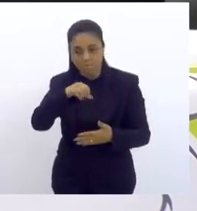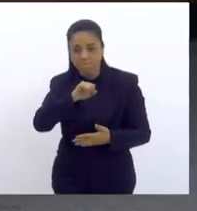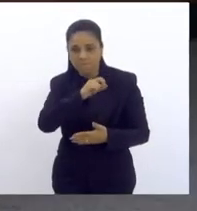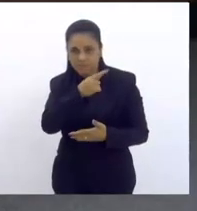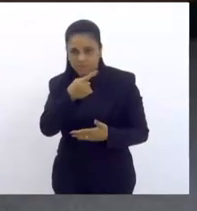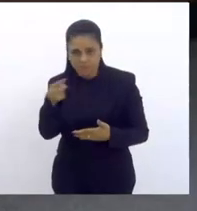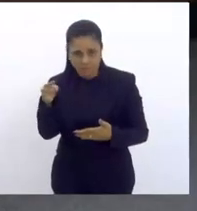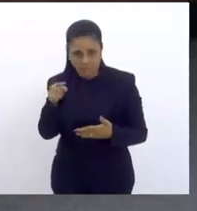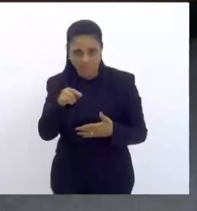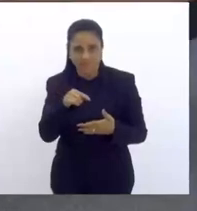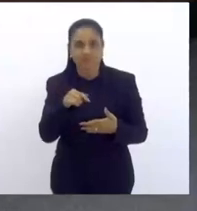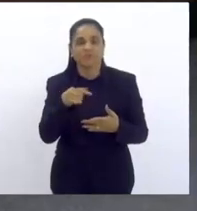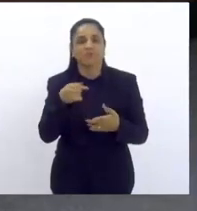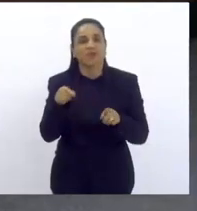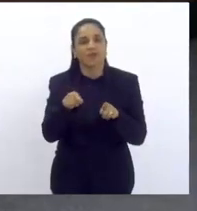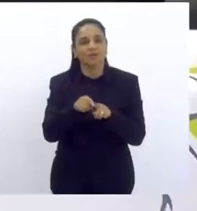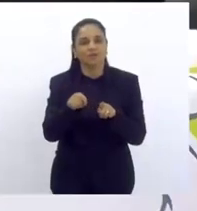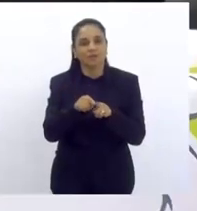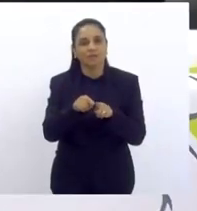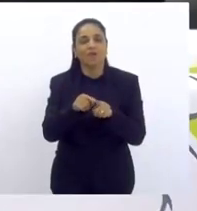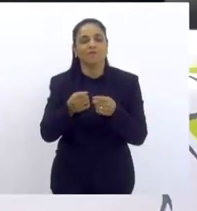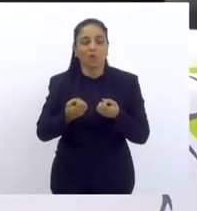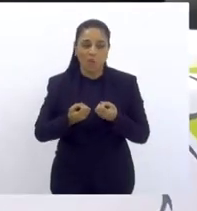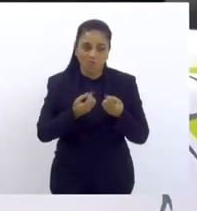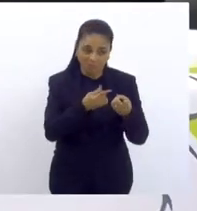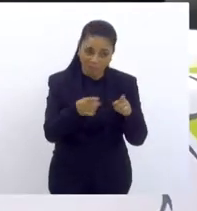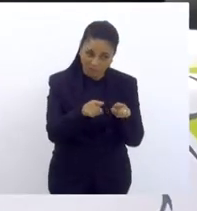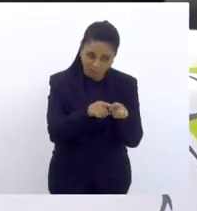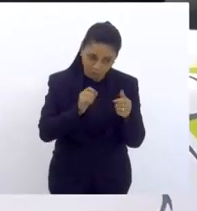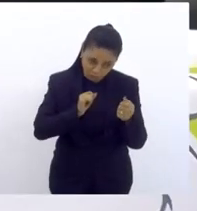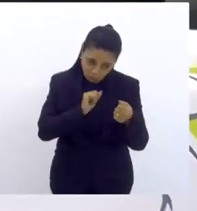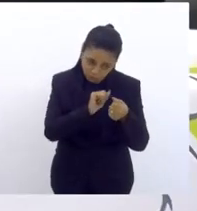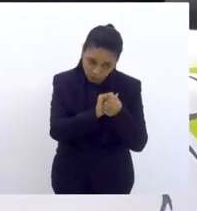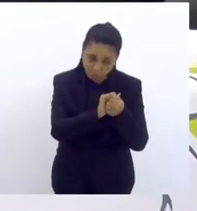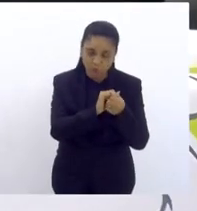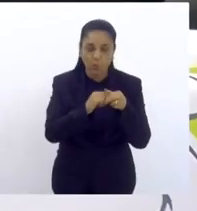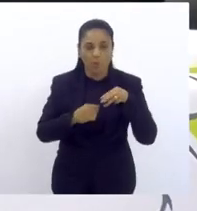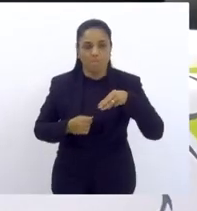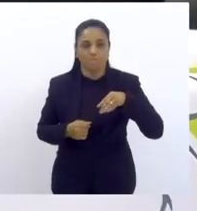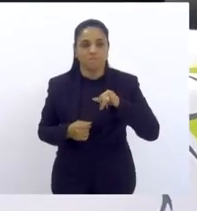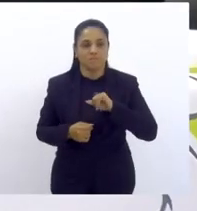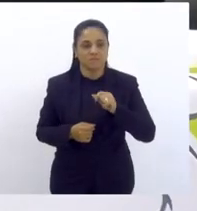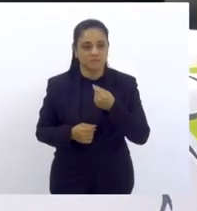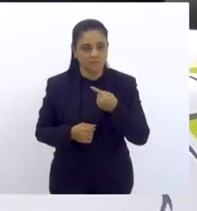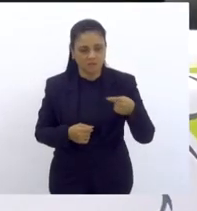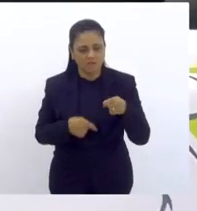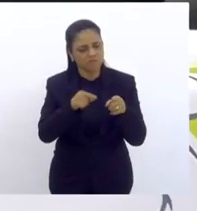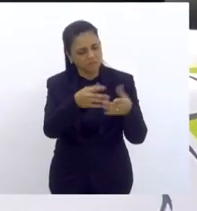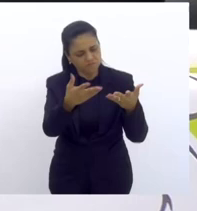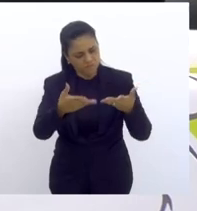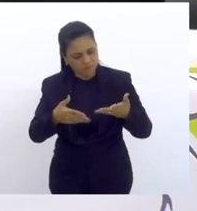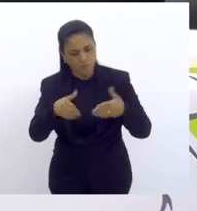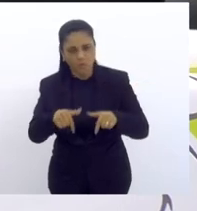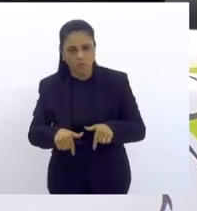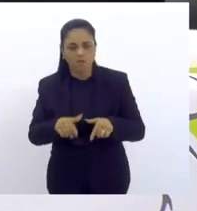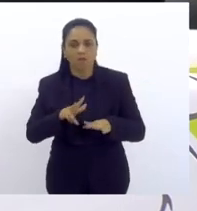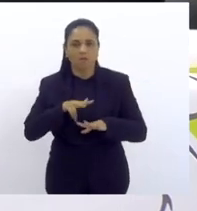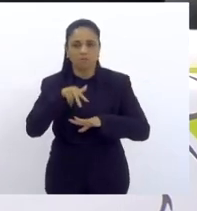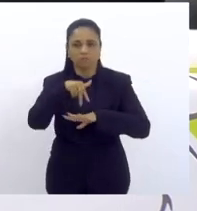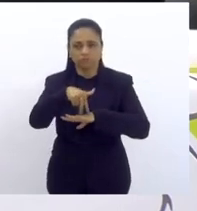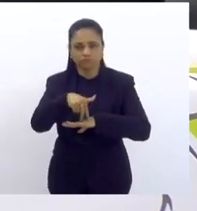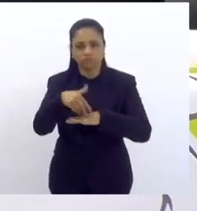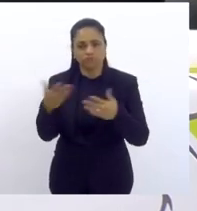também concesso a venda da missão para ele de volta vocês vieram aqui de forma muito bacana receber